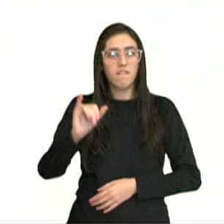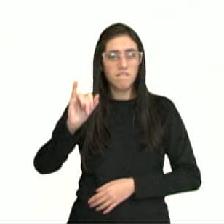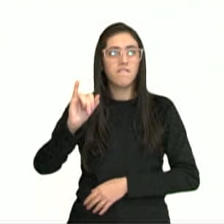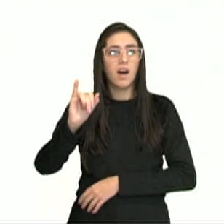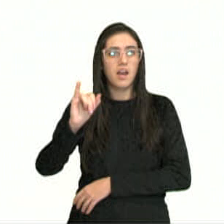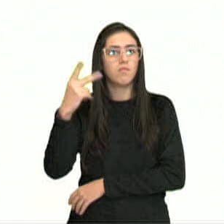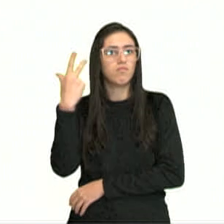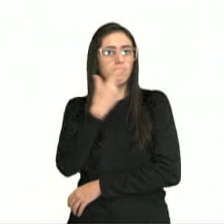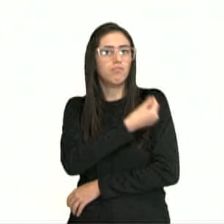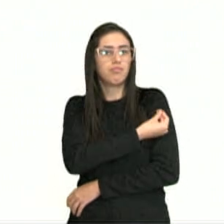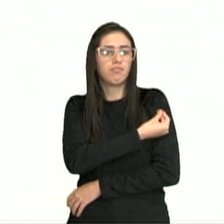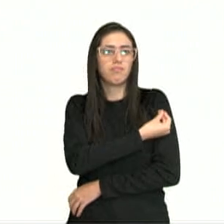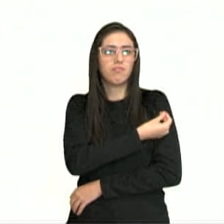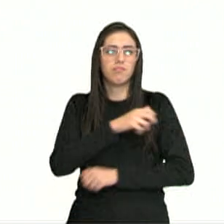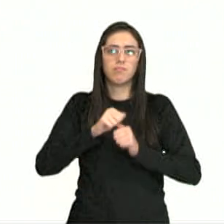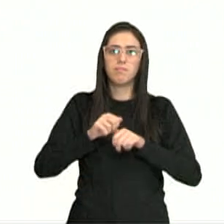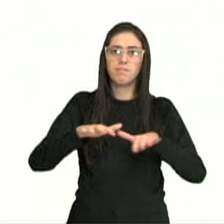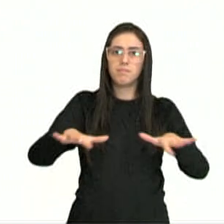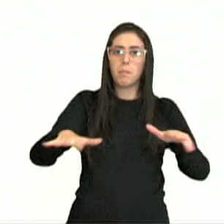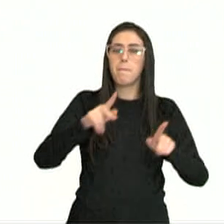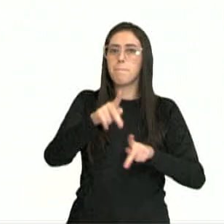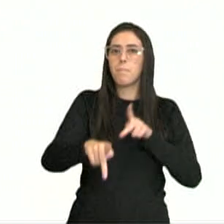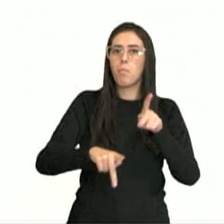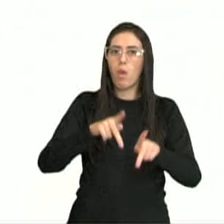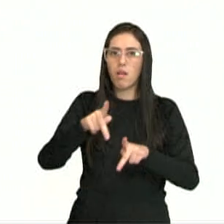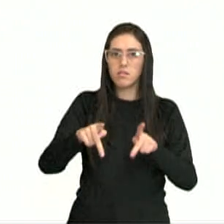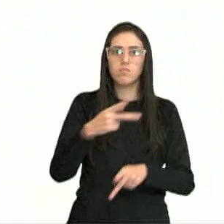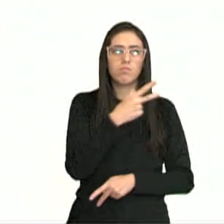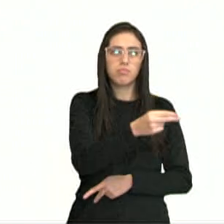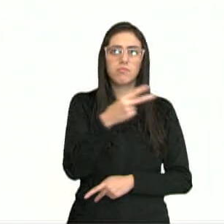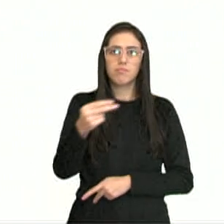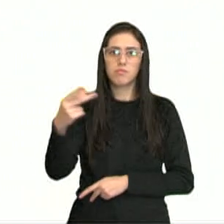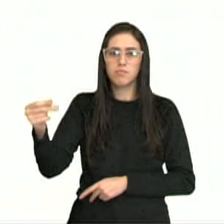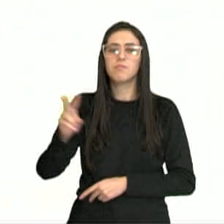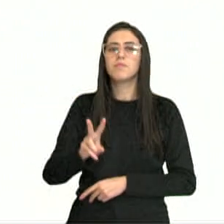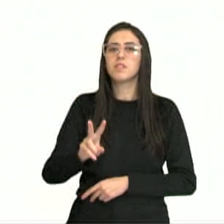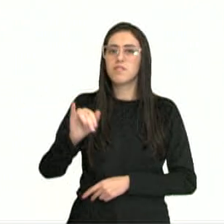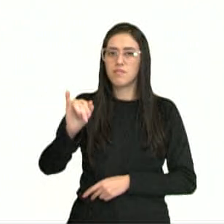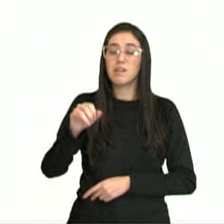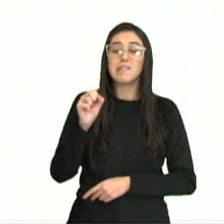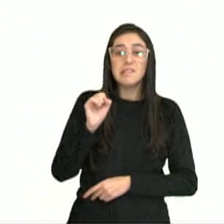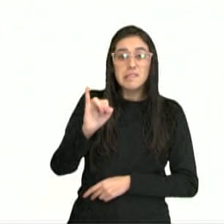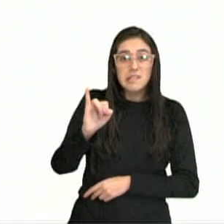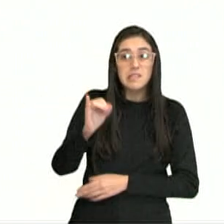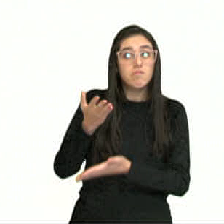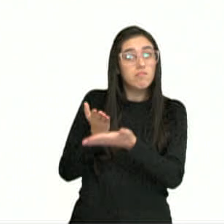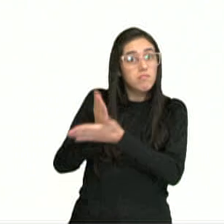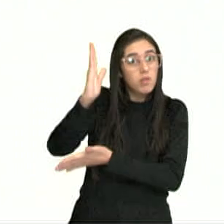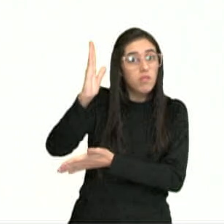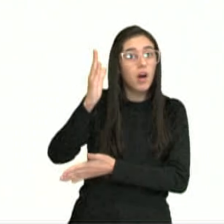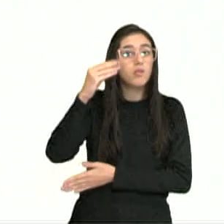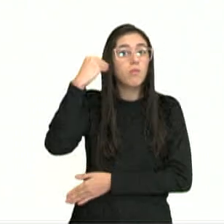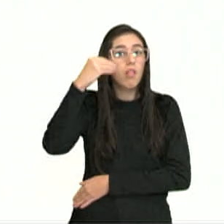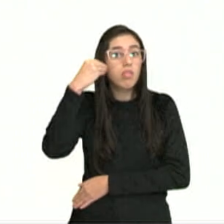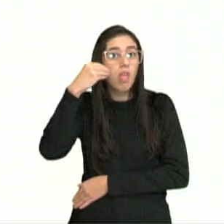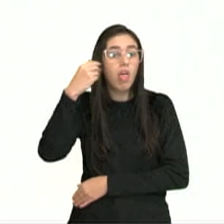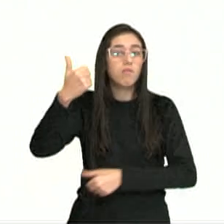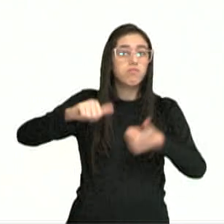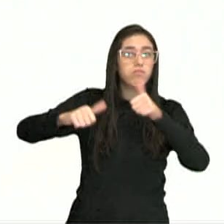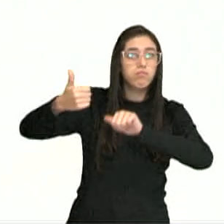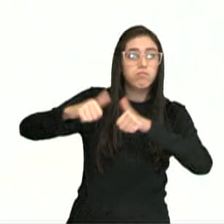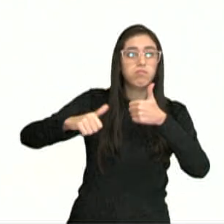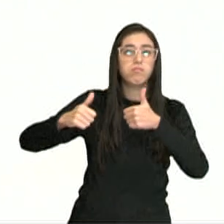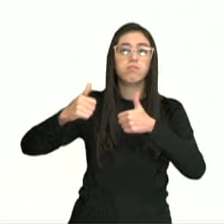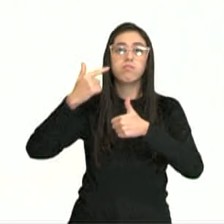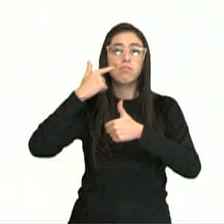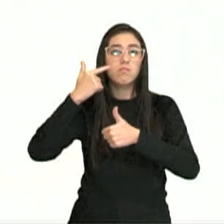ser disponibilizado para a população caso seja aprovado nos testes pré-clínicos